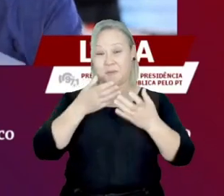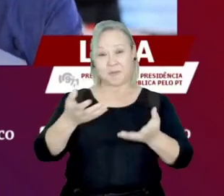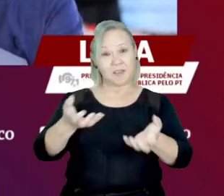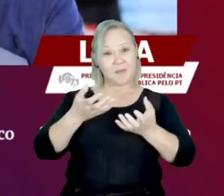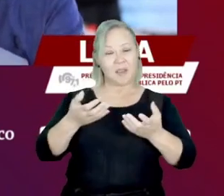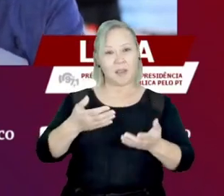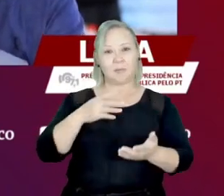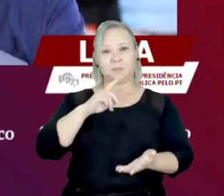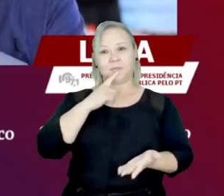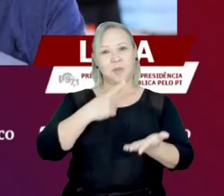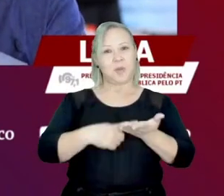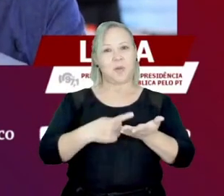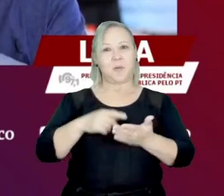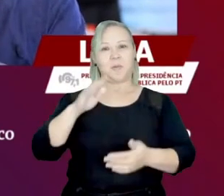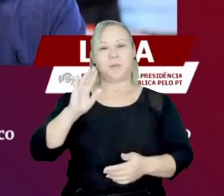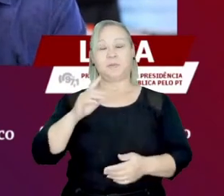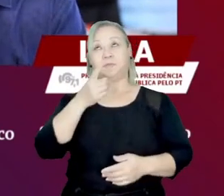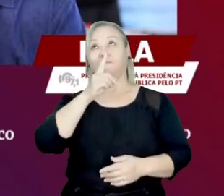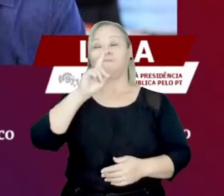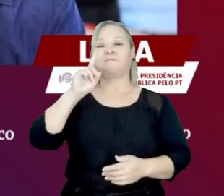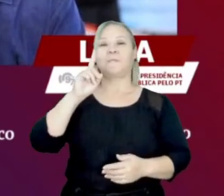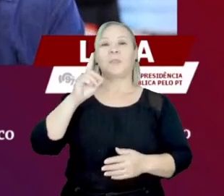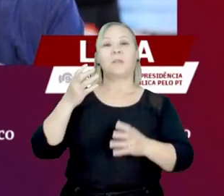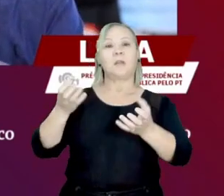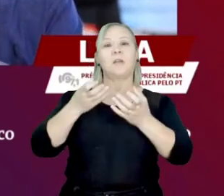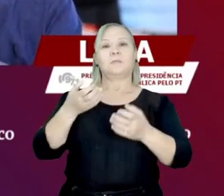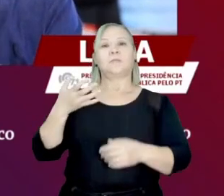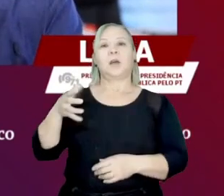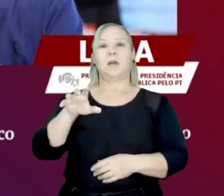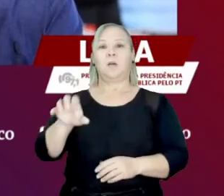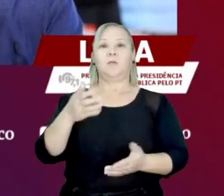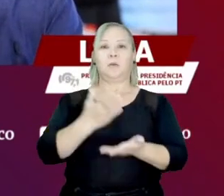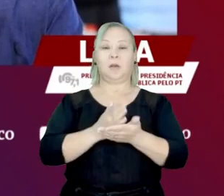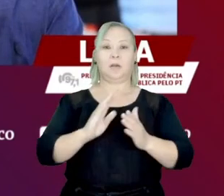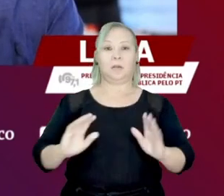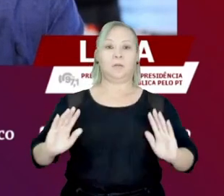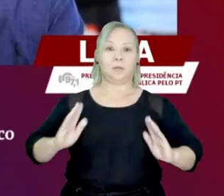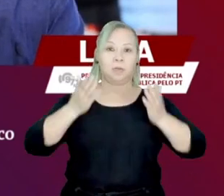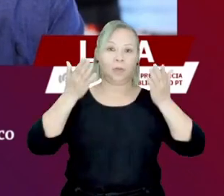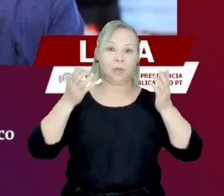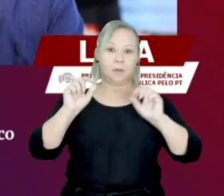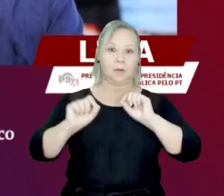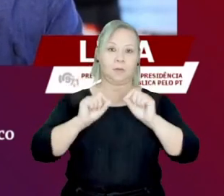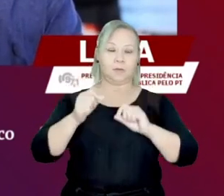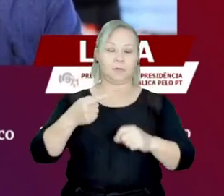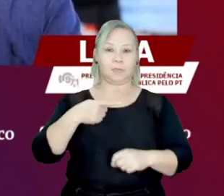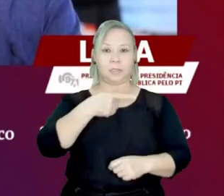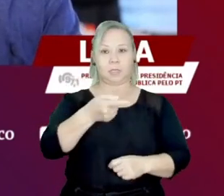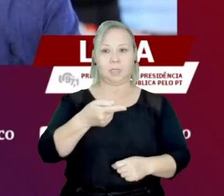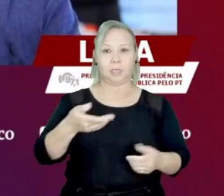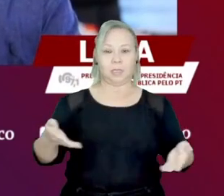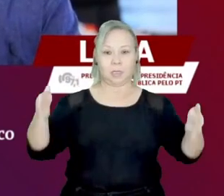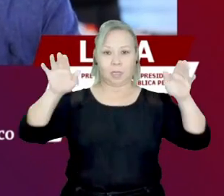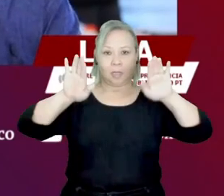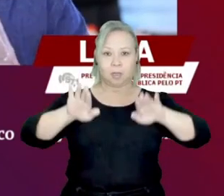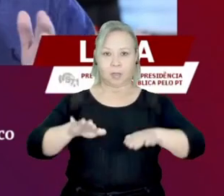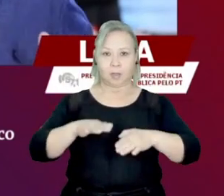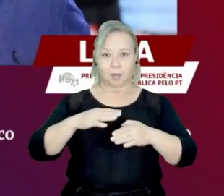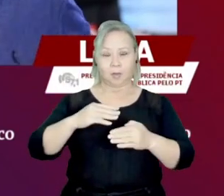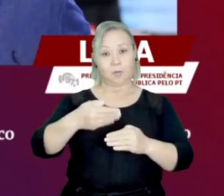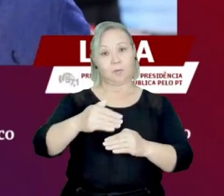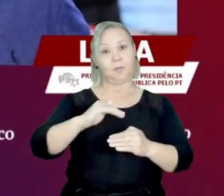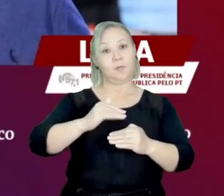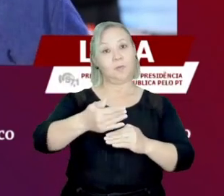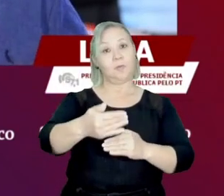fazer no Vale do Aço. Mas aí... E se eu quiser, aí... Aí você vai fazer um ao vivo comigo. Ótimo, ótimo, ótimo. Muito